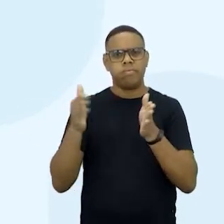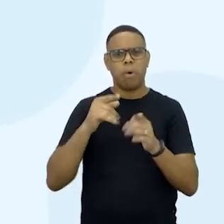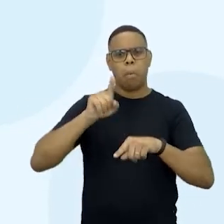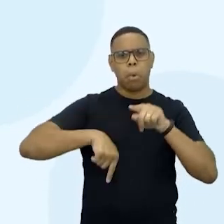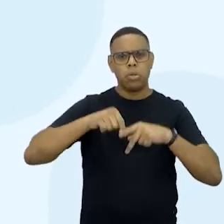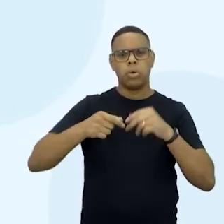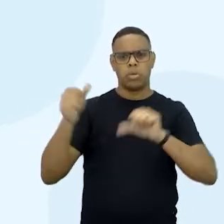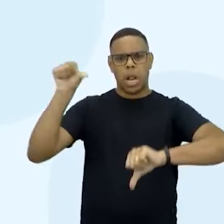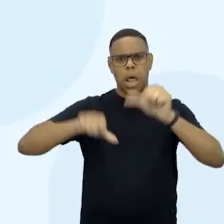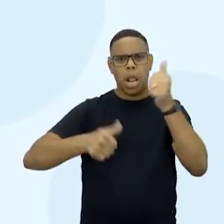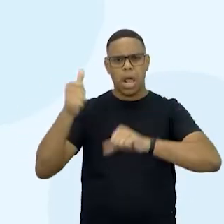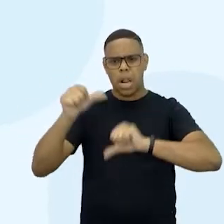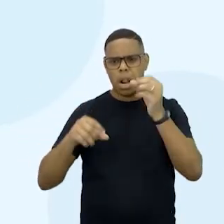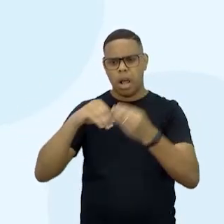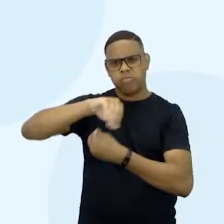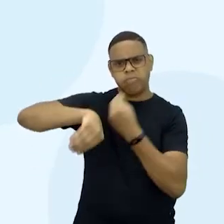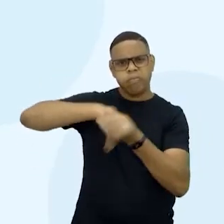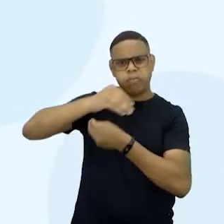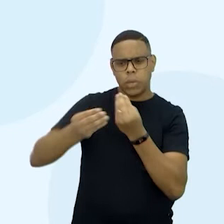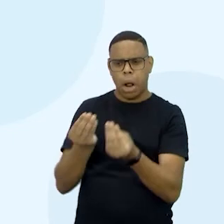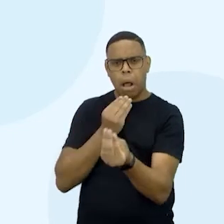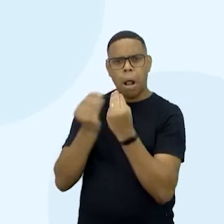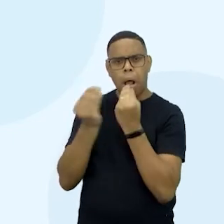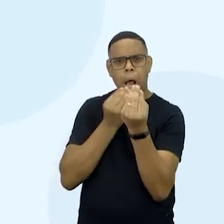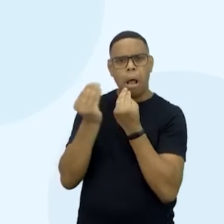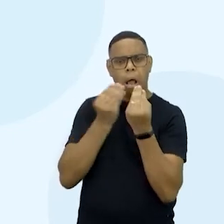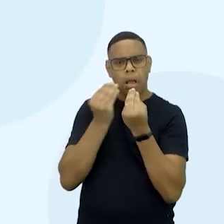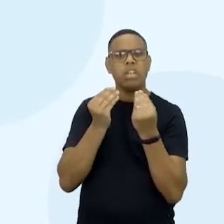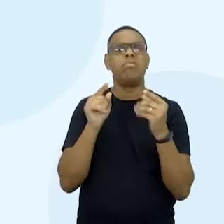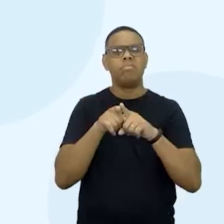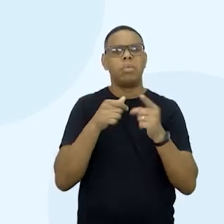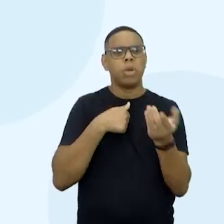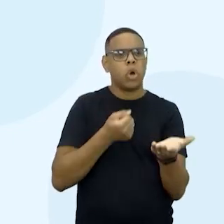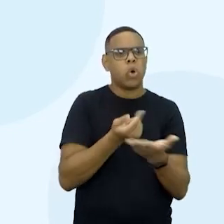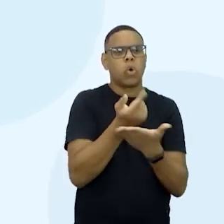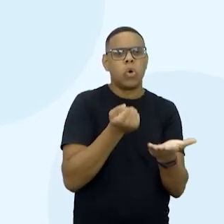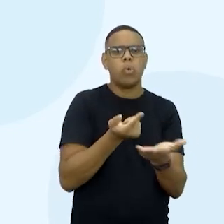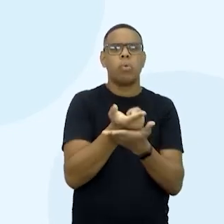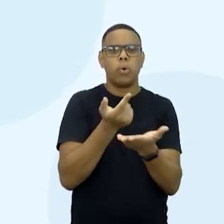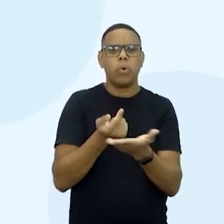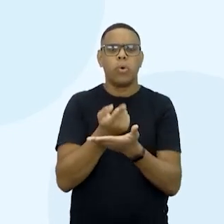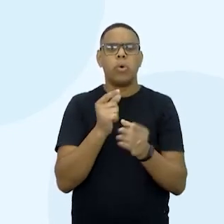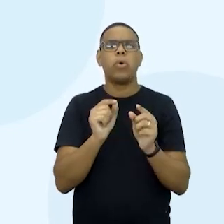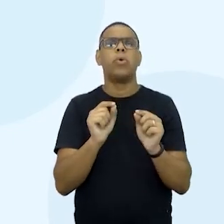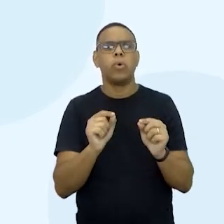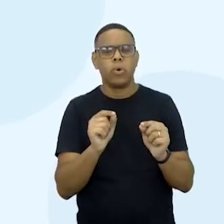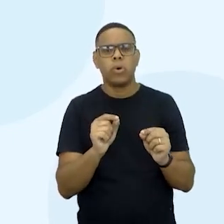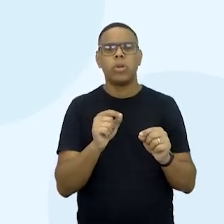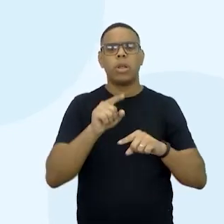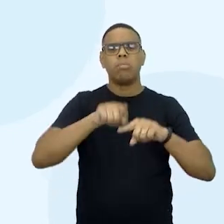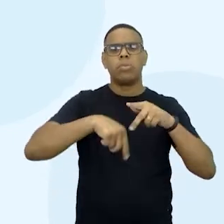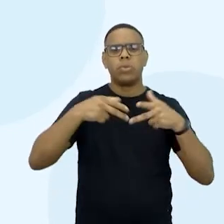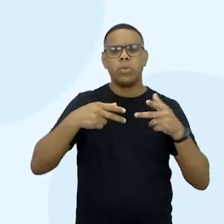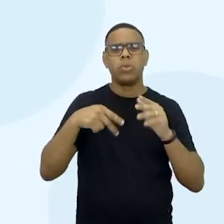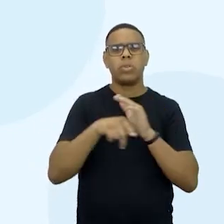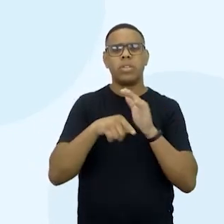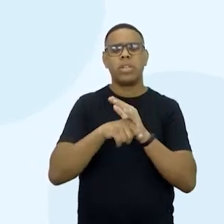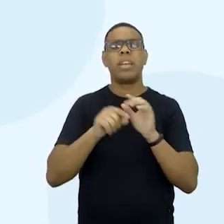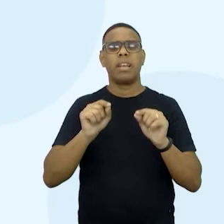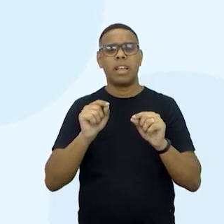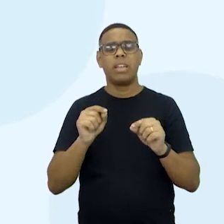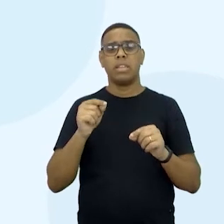produtos industrializados e também passo a consumir cada vez mais é produtos de